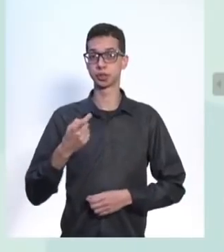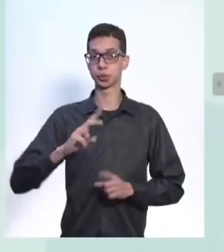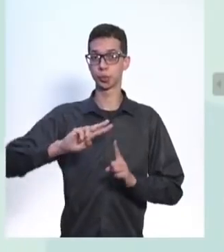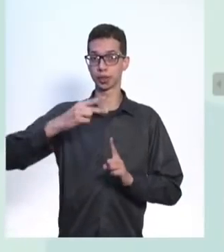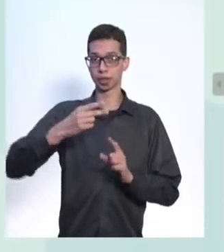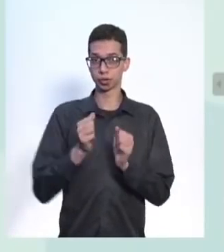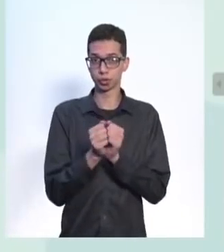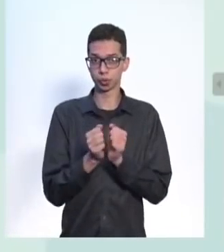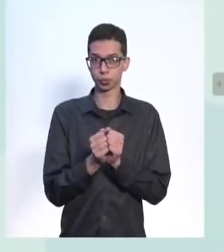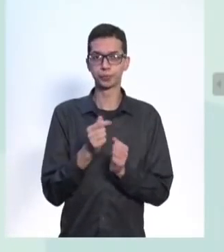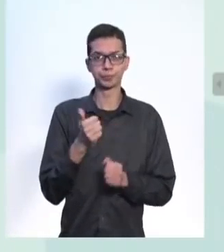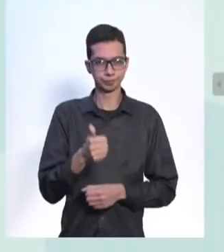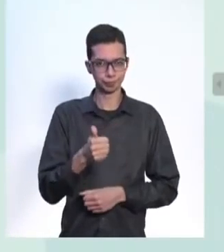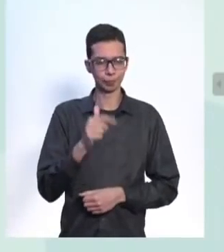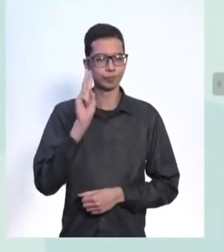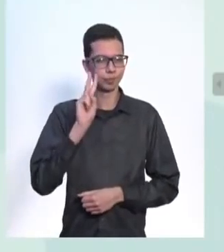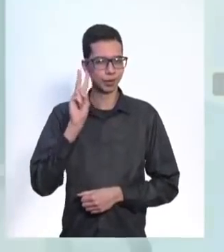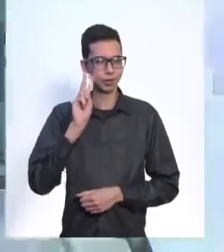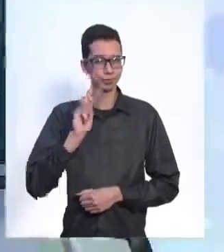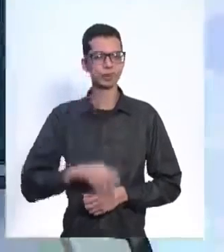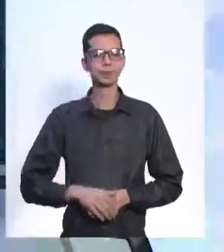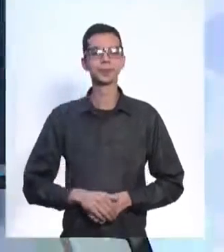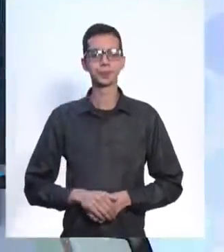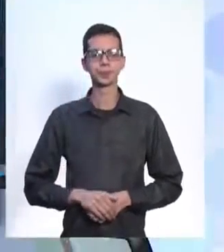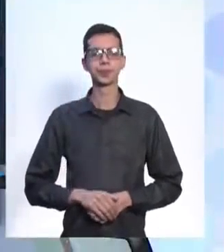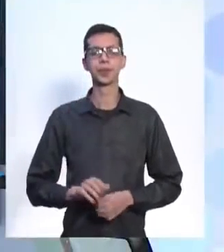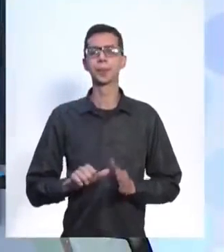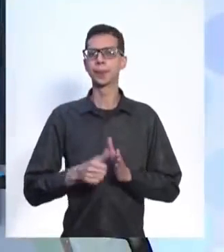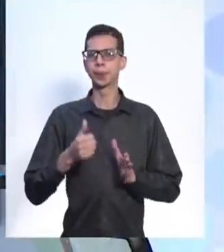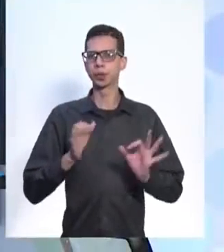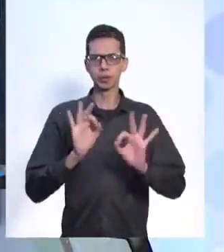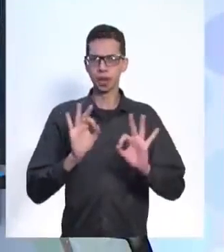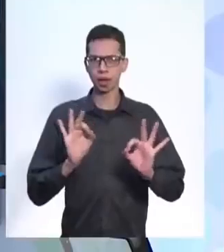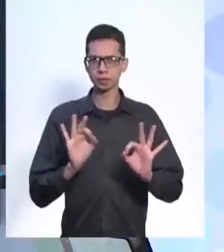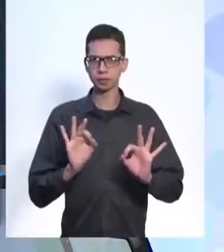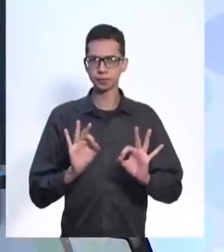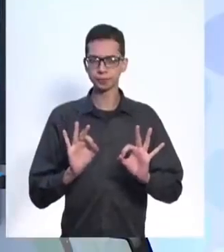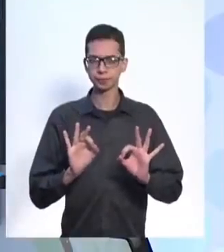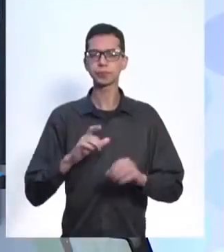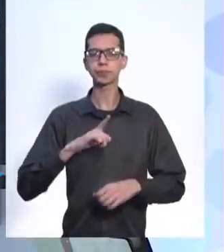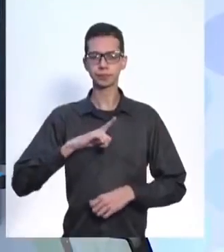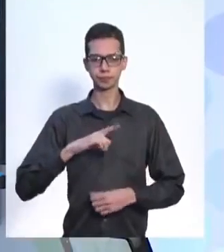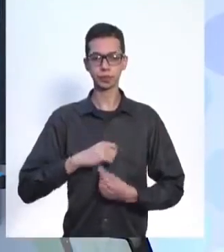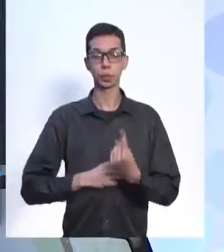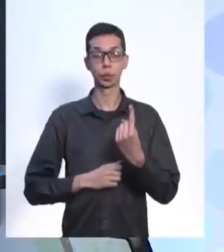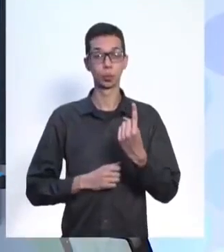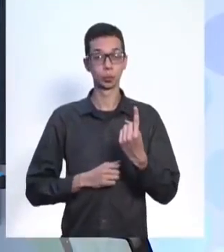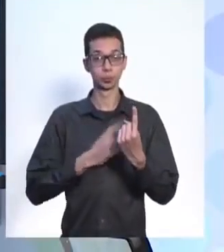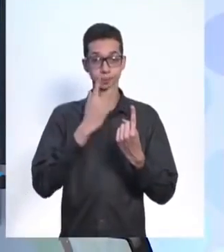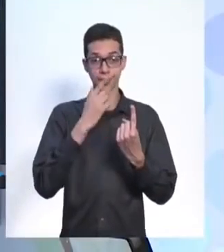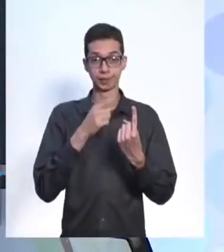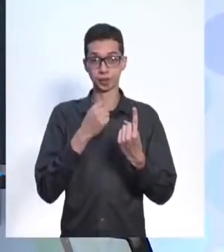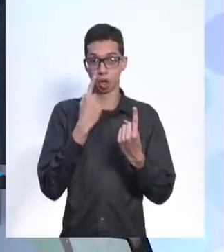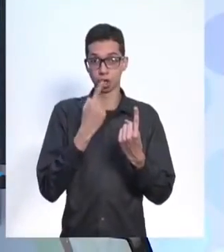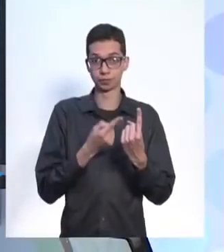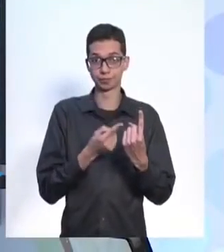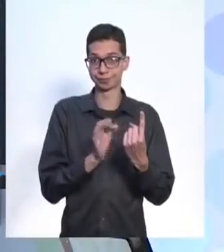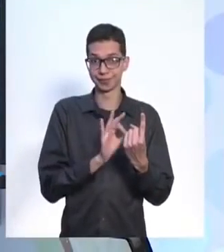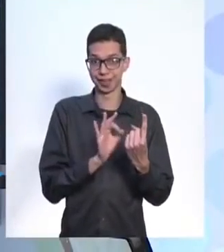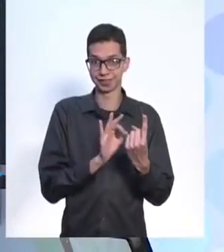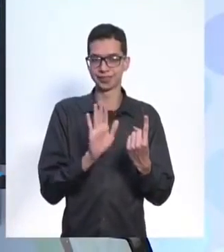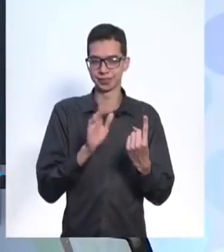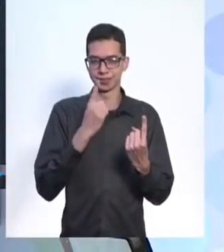primeiro, não aparece nada aqui na frente? Ah, tem sim, tem o 1 que está escondido. Então, devo 1,